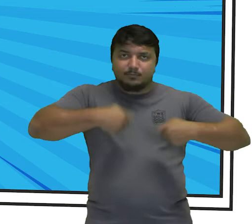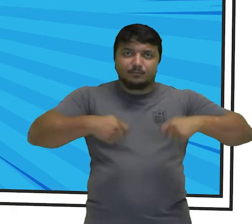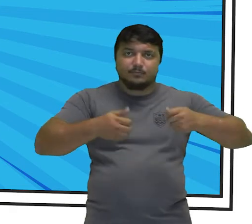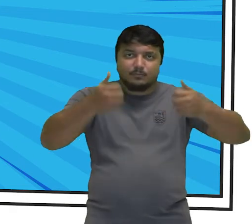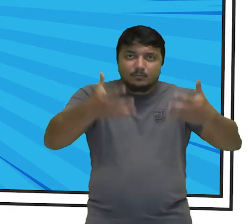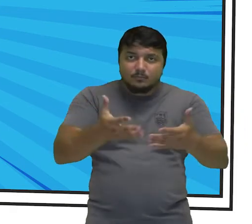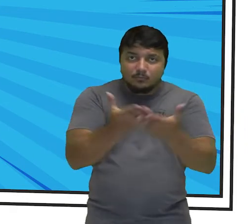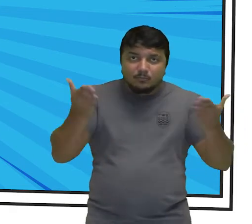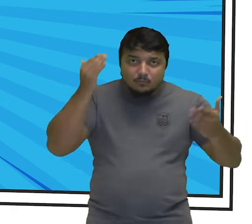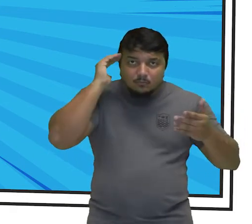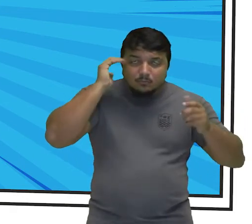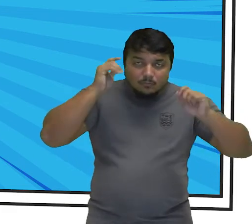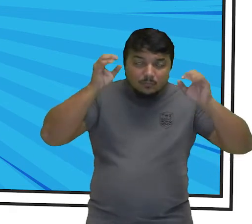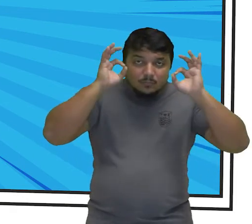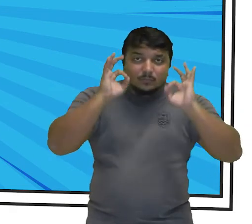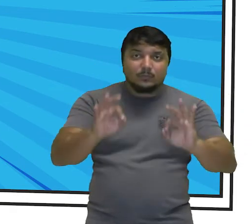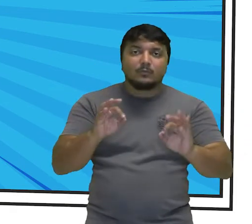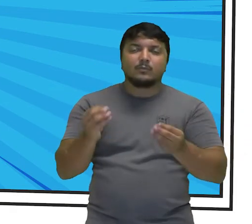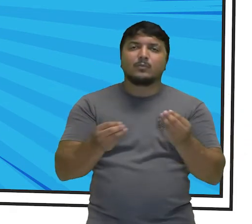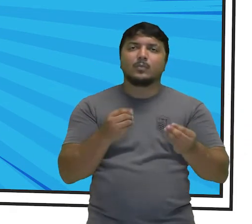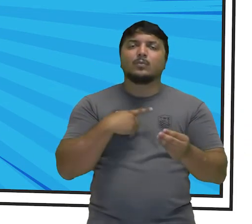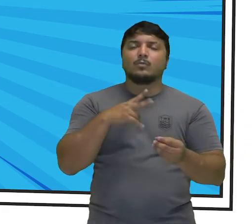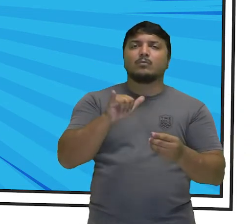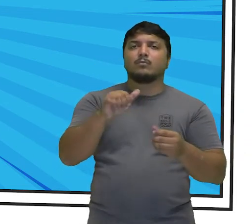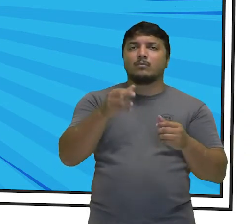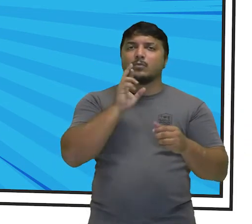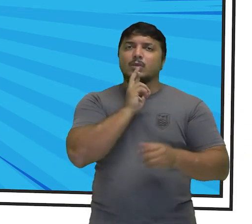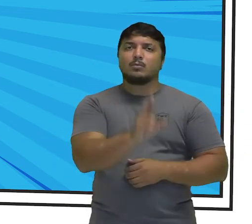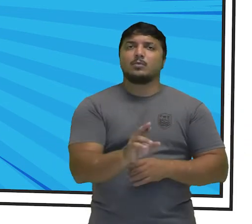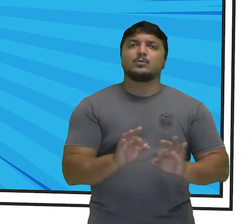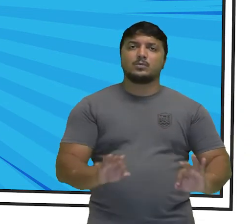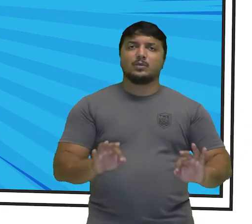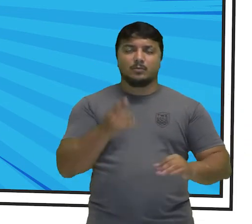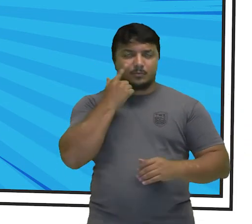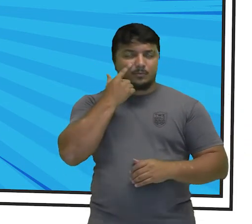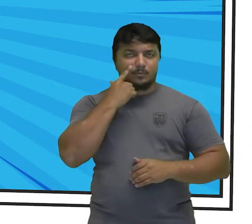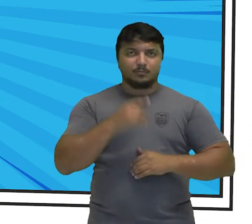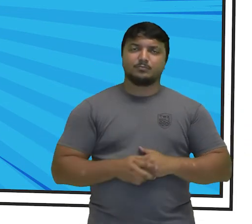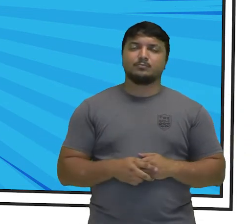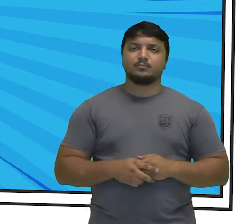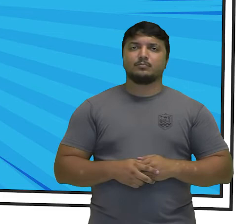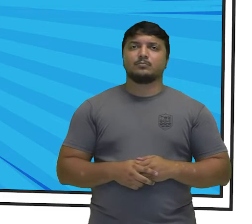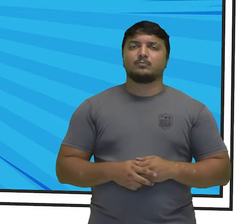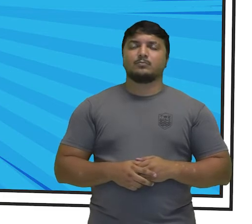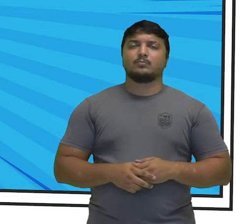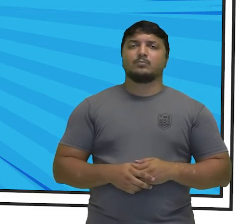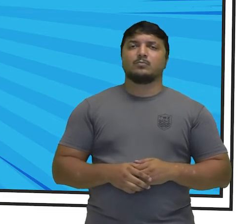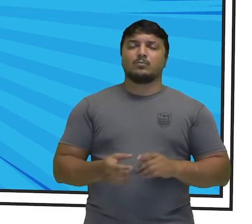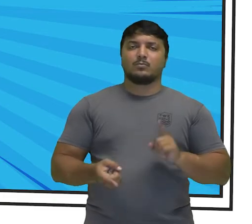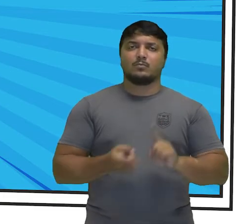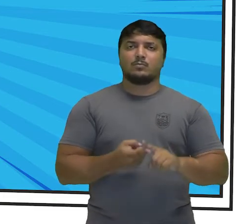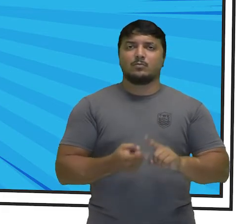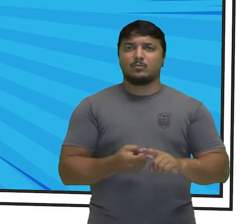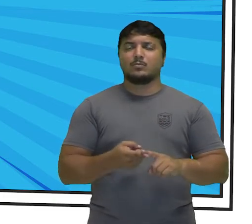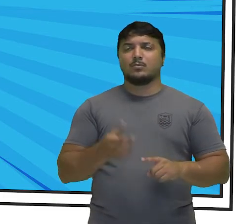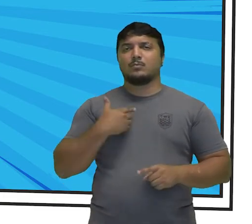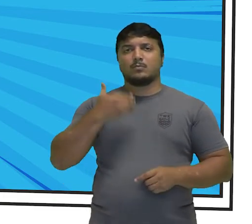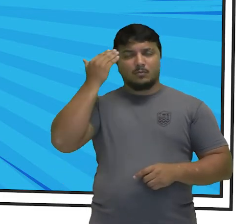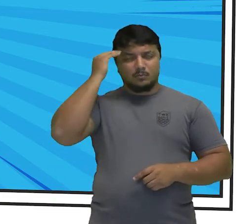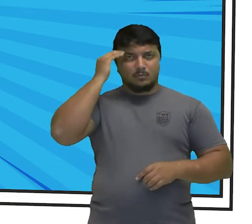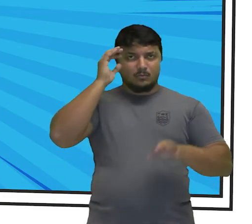você entender melhor como eu vou chegar a essa resposta correta. E, é claro, ter nesse